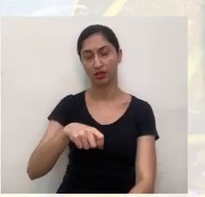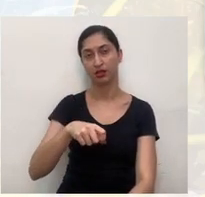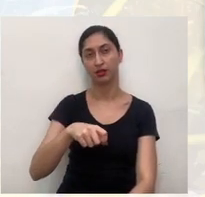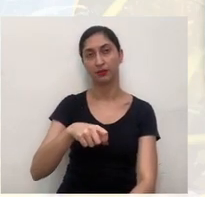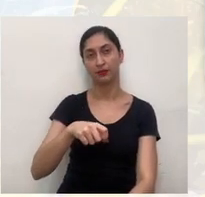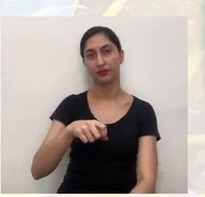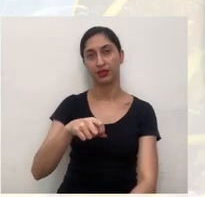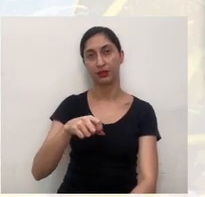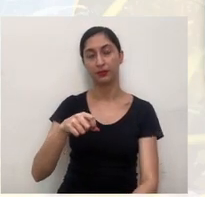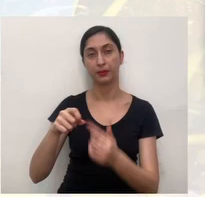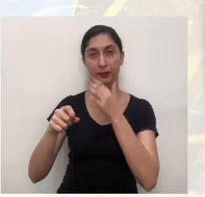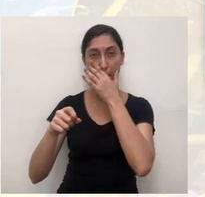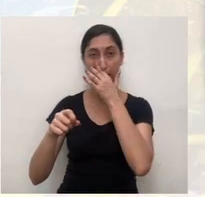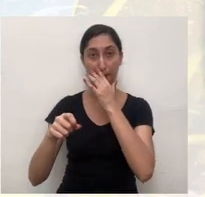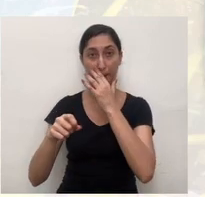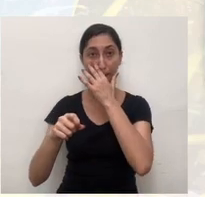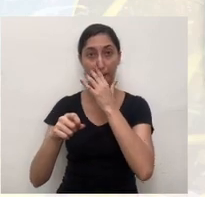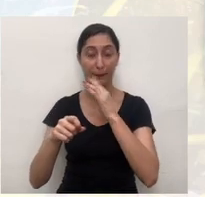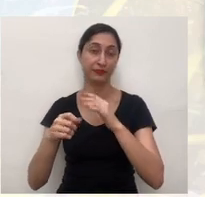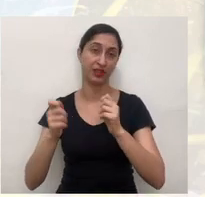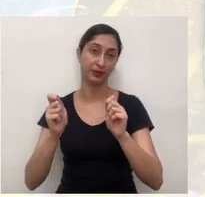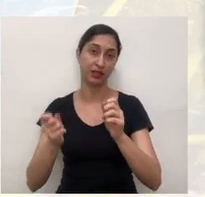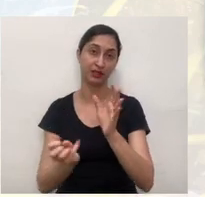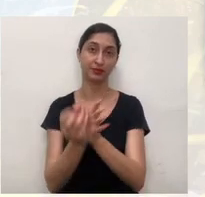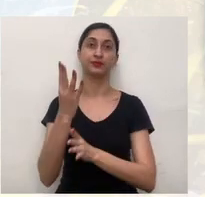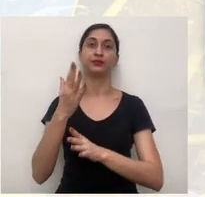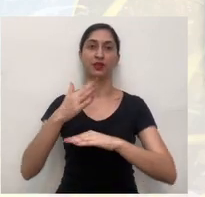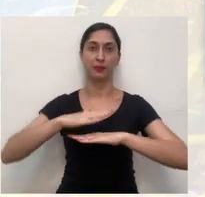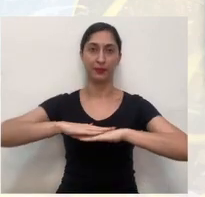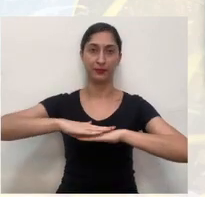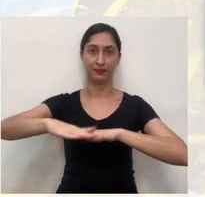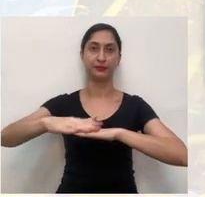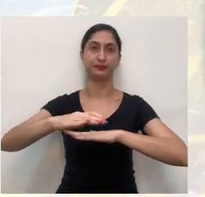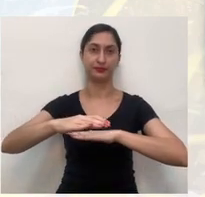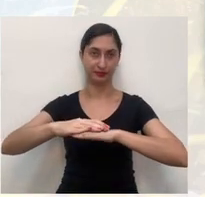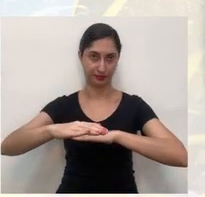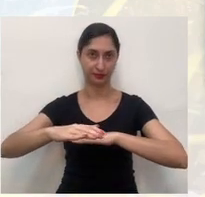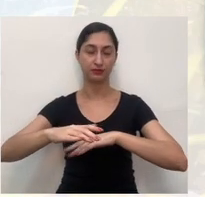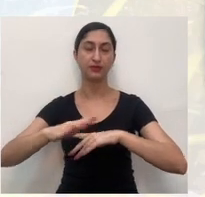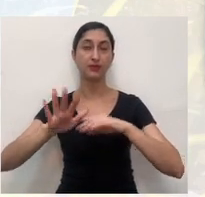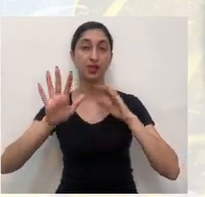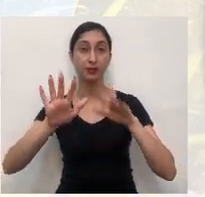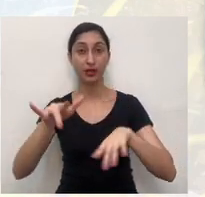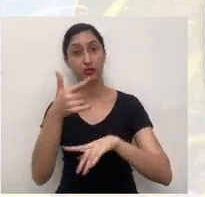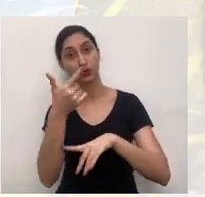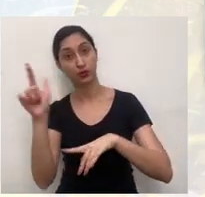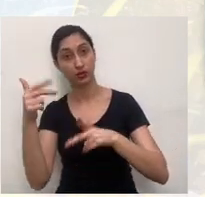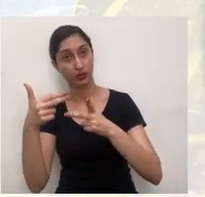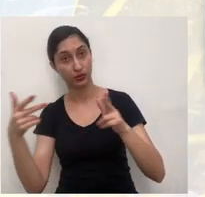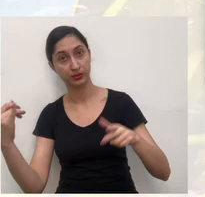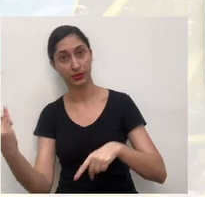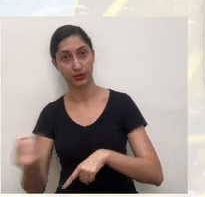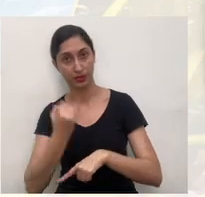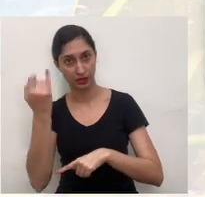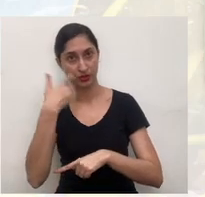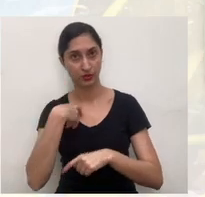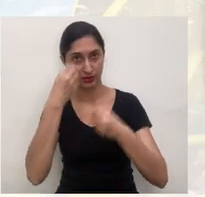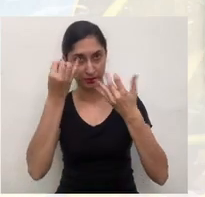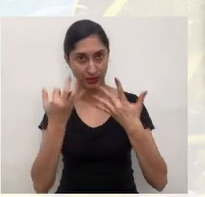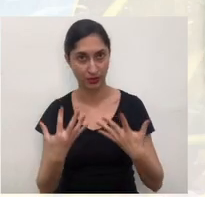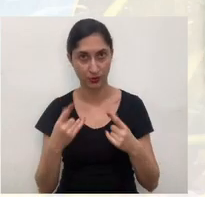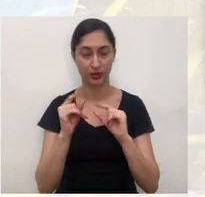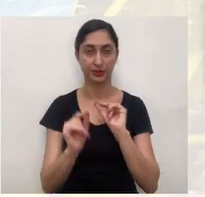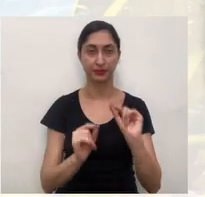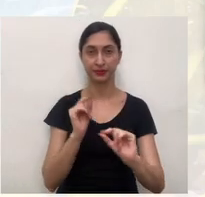para desenvolver alguma coisa plana. Né? E também a outra coisa que me ocorre, que é importante mencionar,